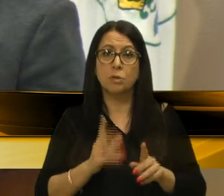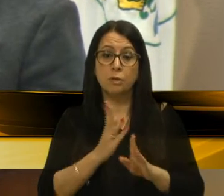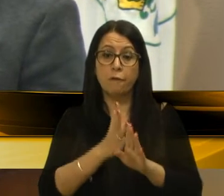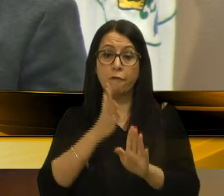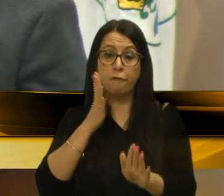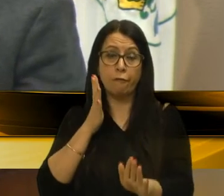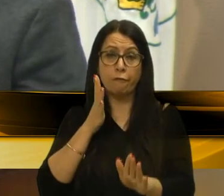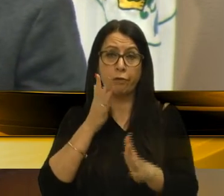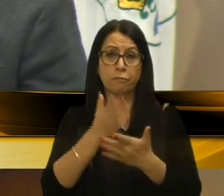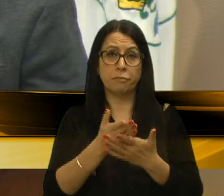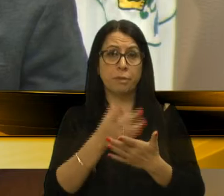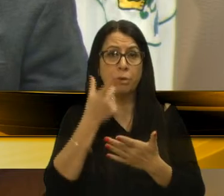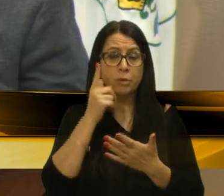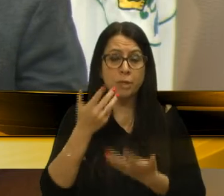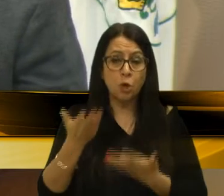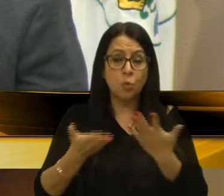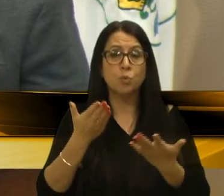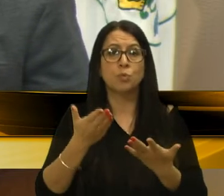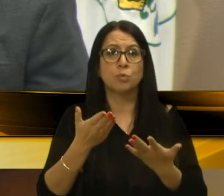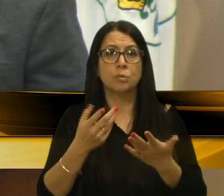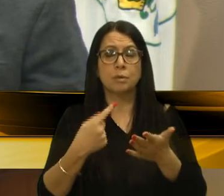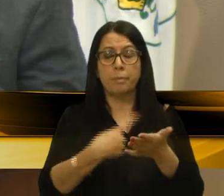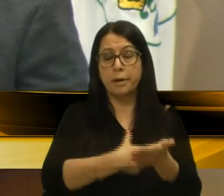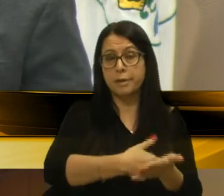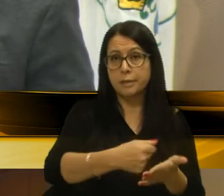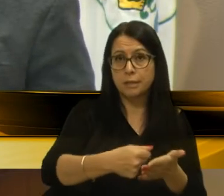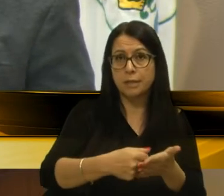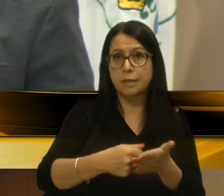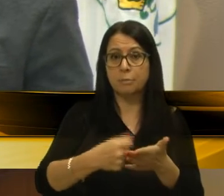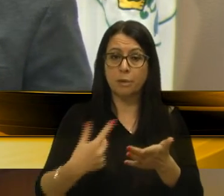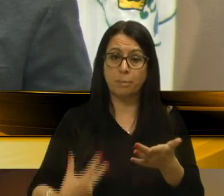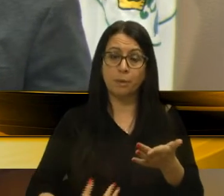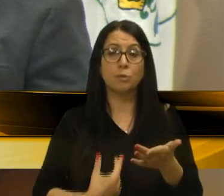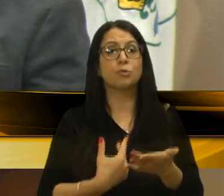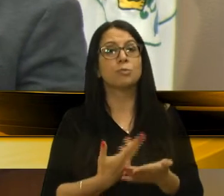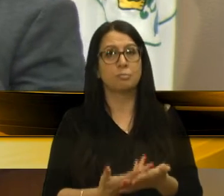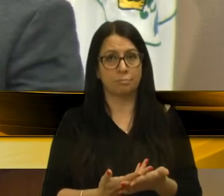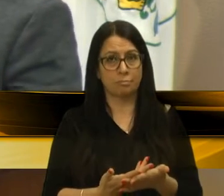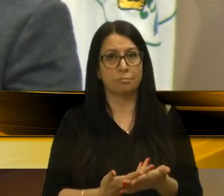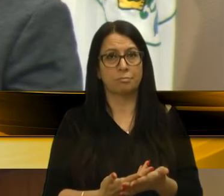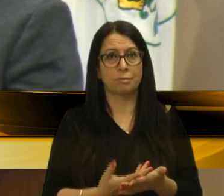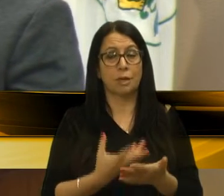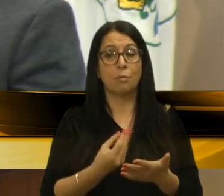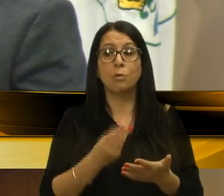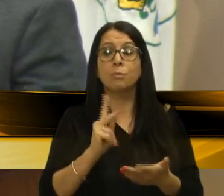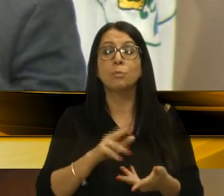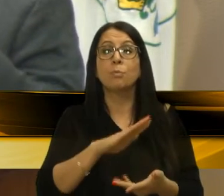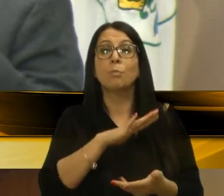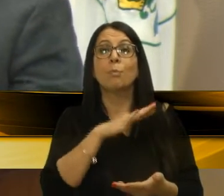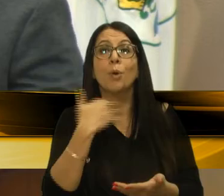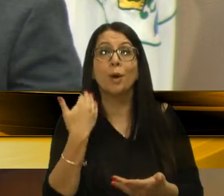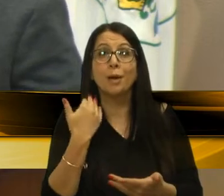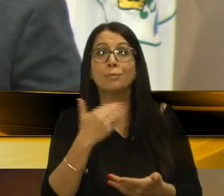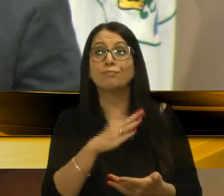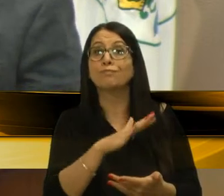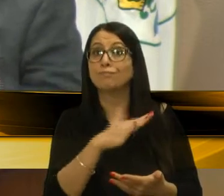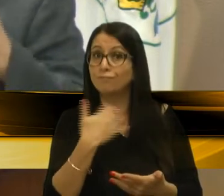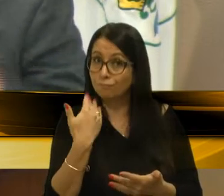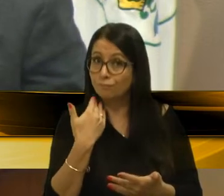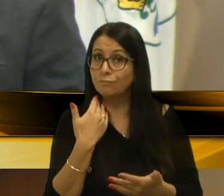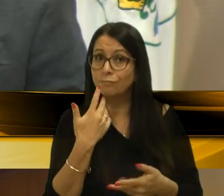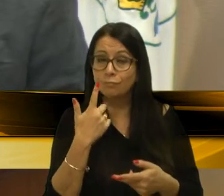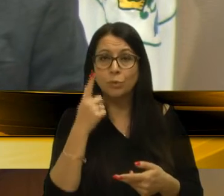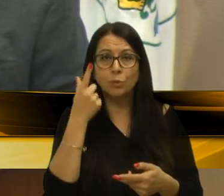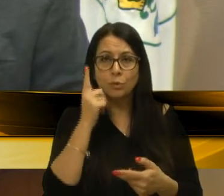para consultas para exames e para cirurgias e muitas estão morrendo estão morrendo porque não